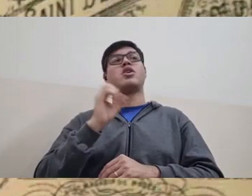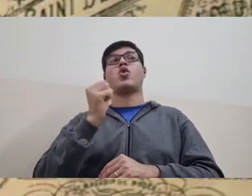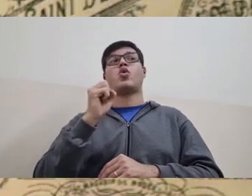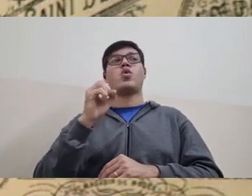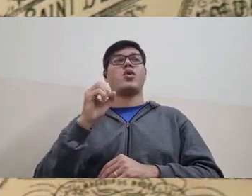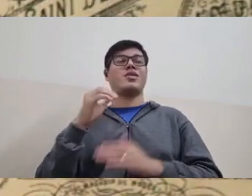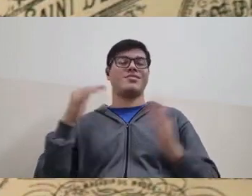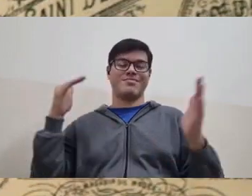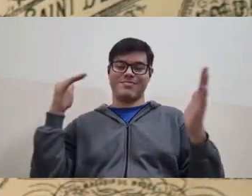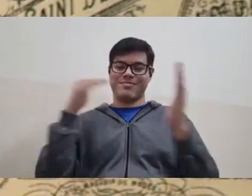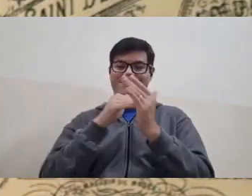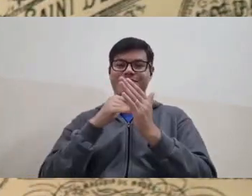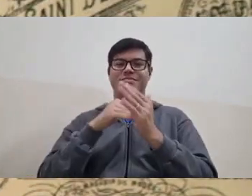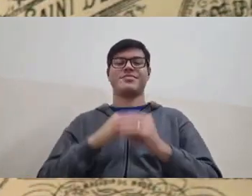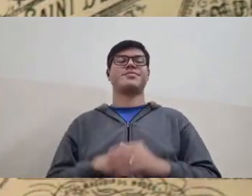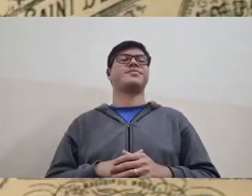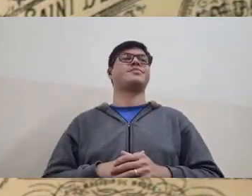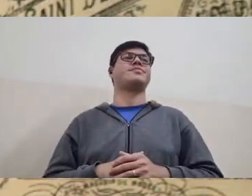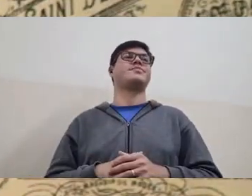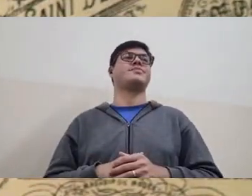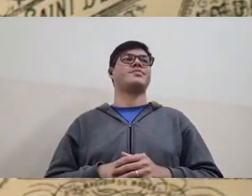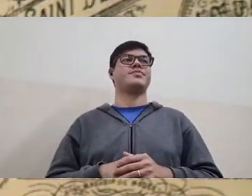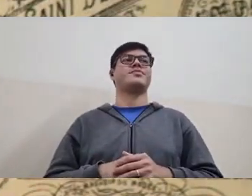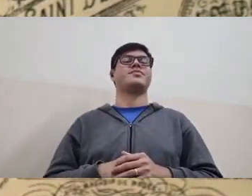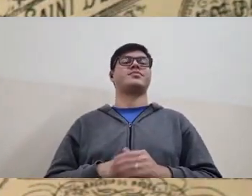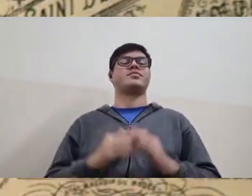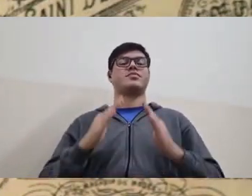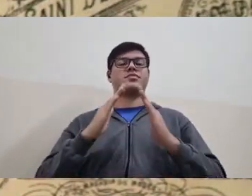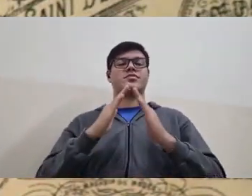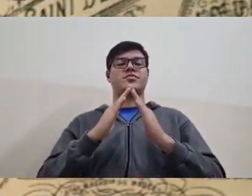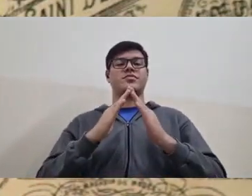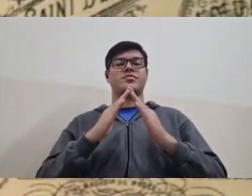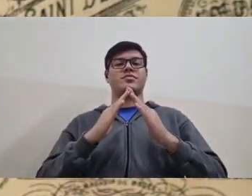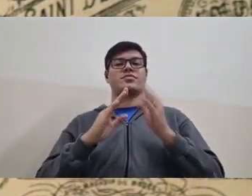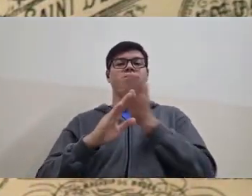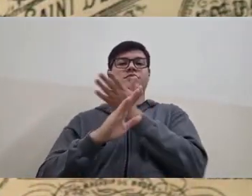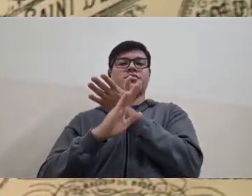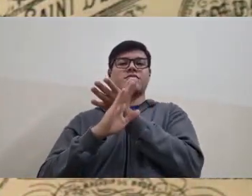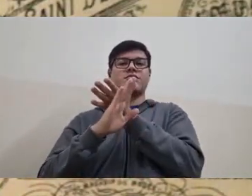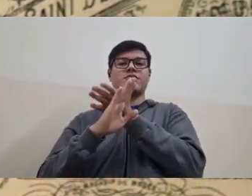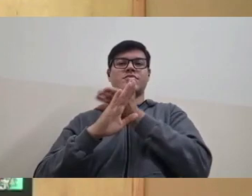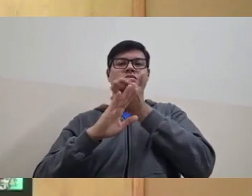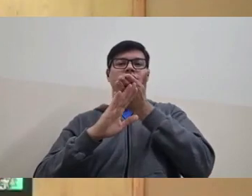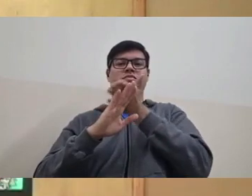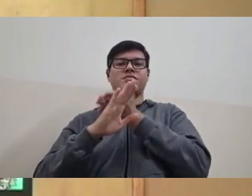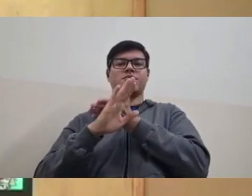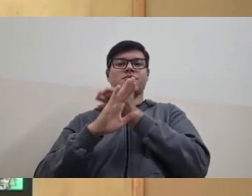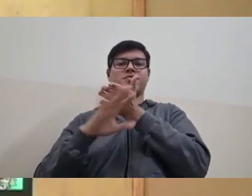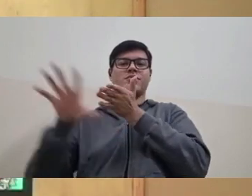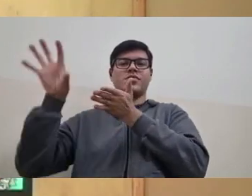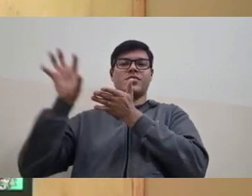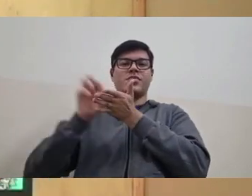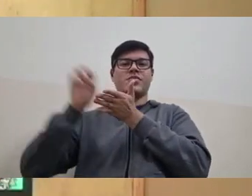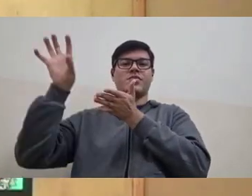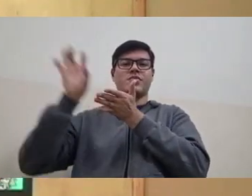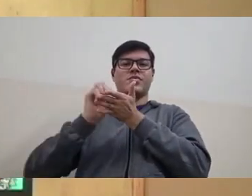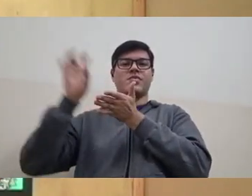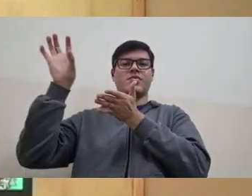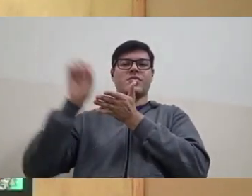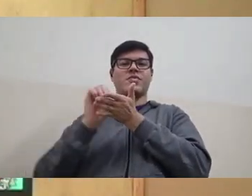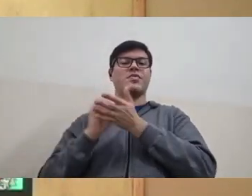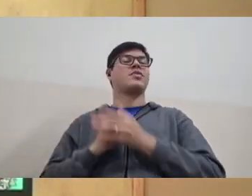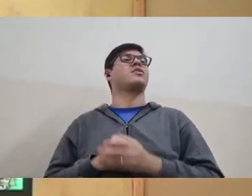8%? Quando chega a 8%, chega no limite. Energia solar, fotovoltaica, adoção de animais, árvore,